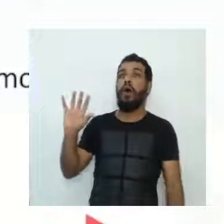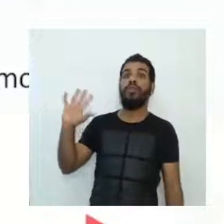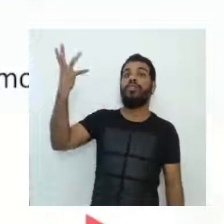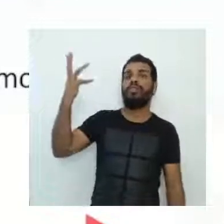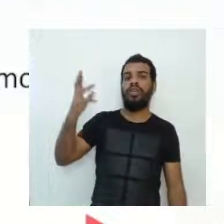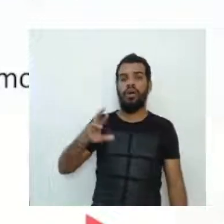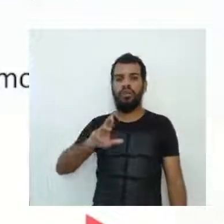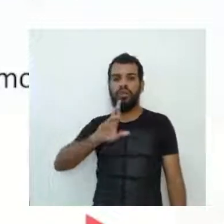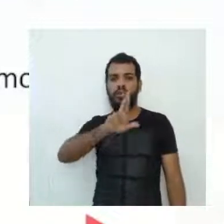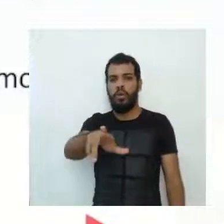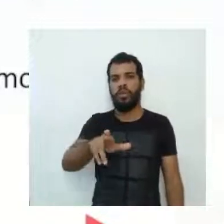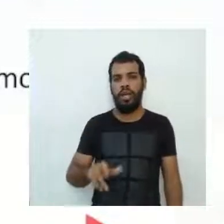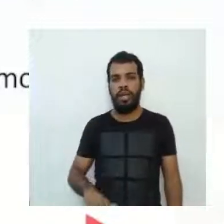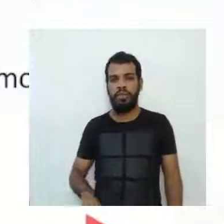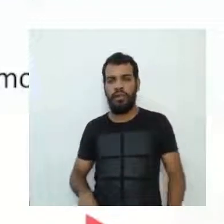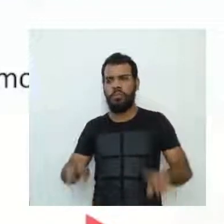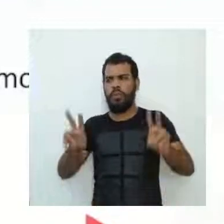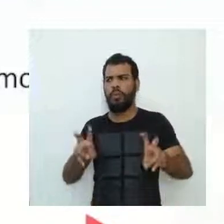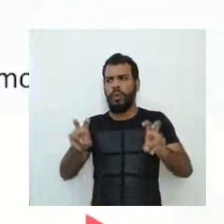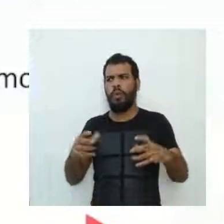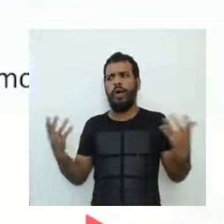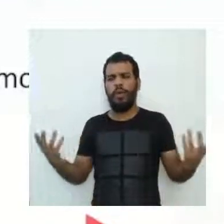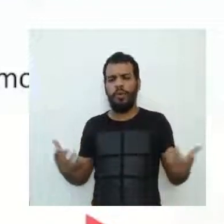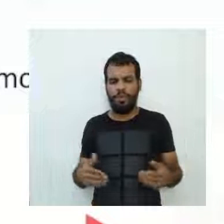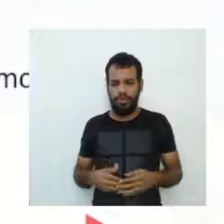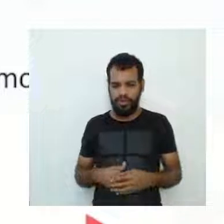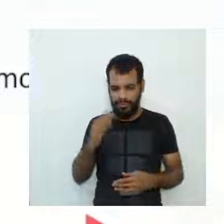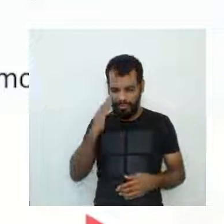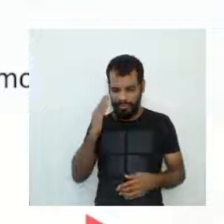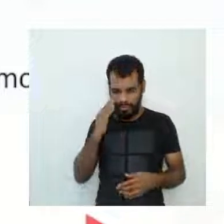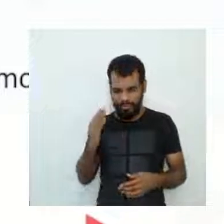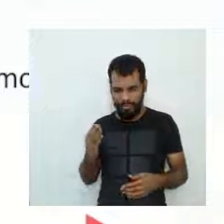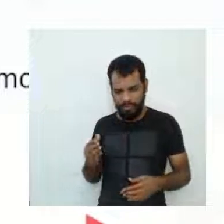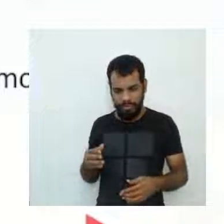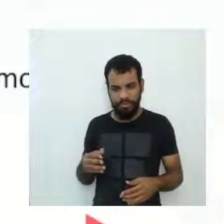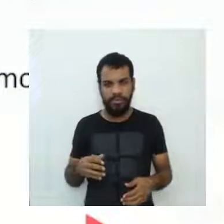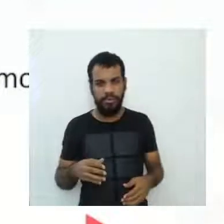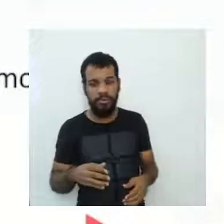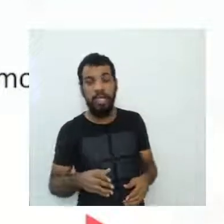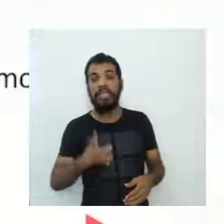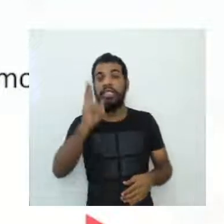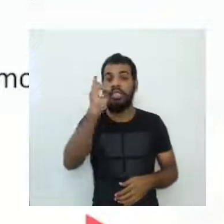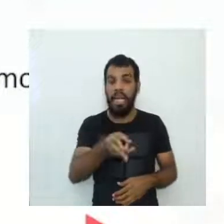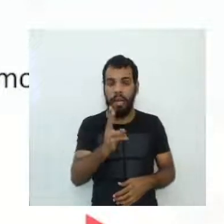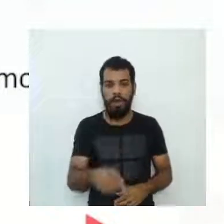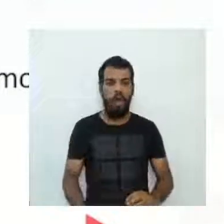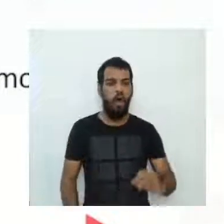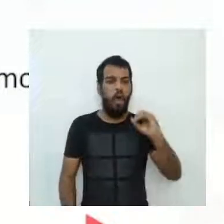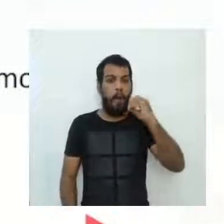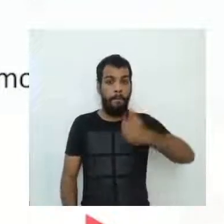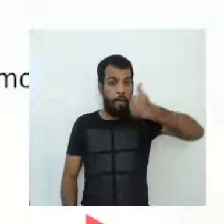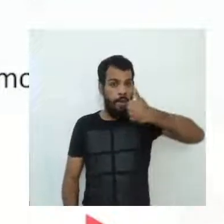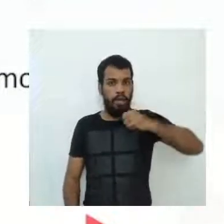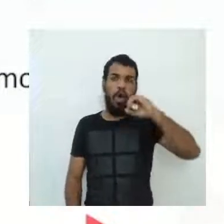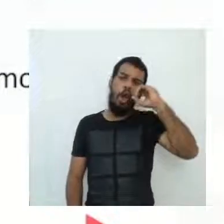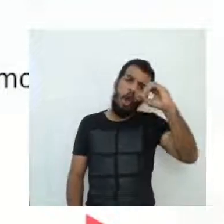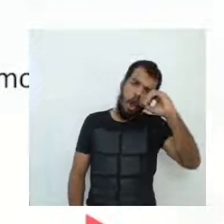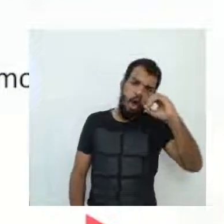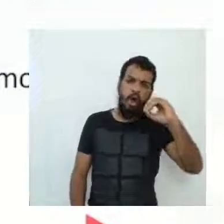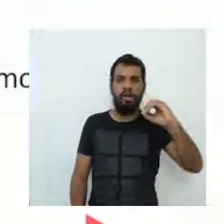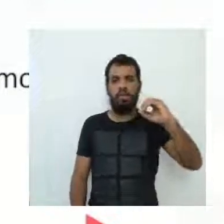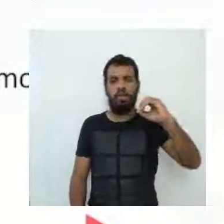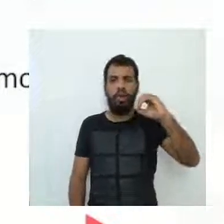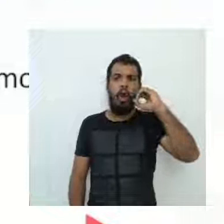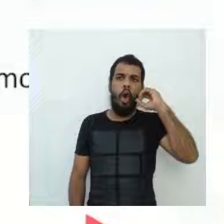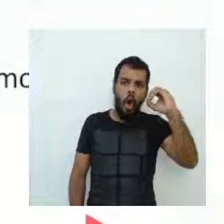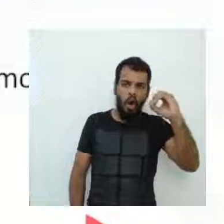razão, motivo e sempre virá, como eu falei, antecedido pelo artigo masculino definido.